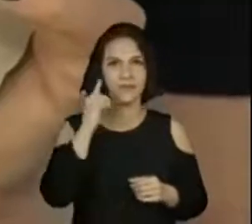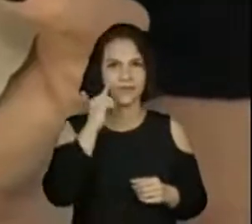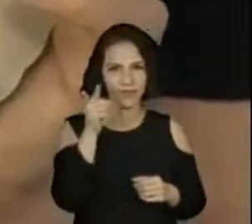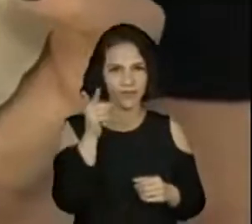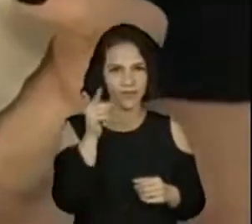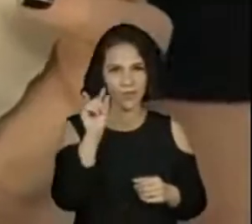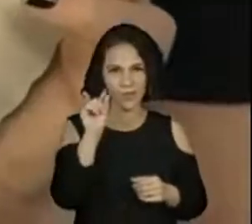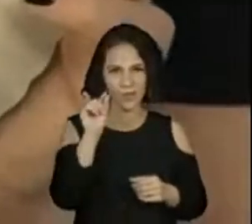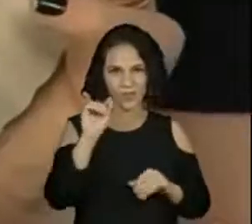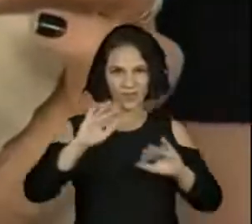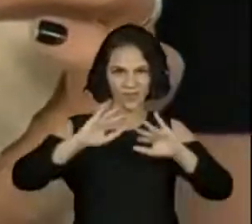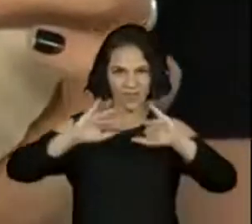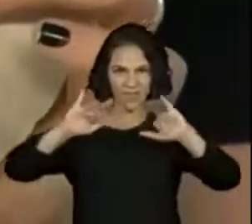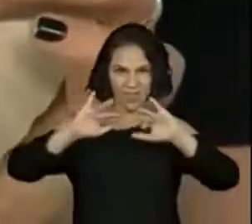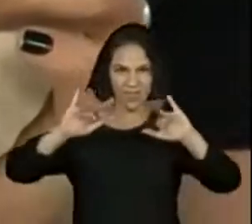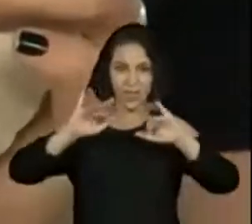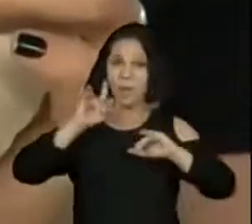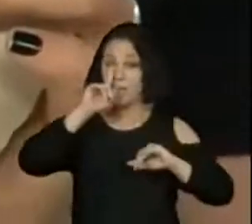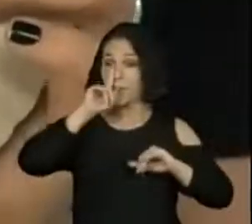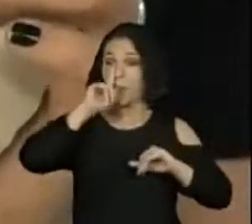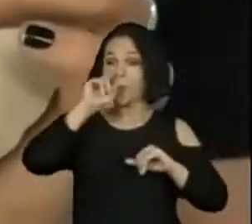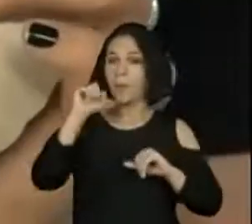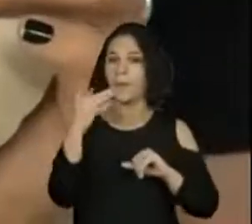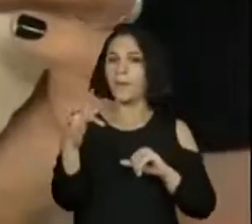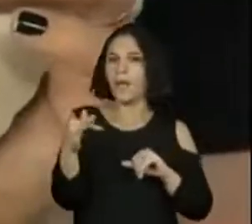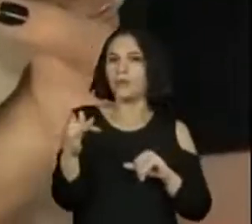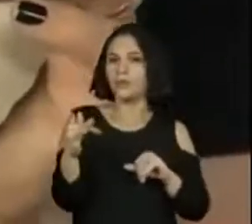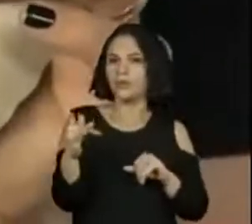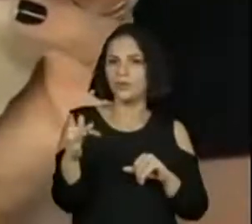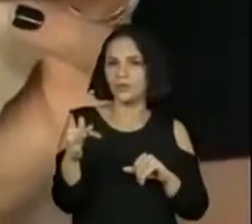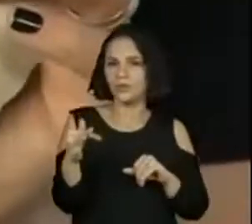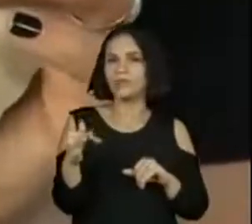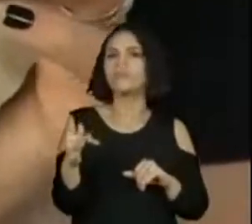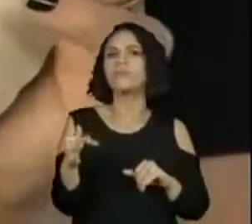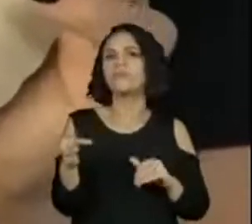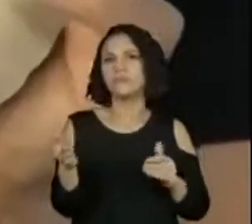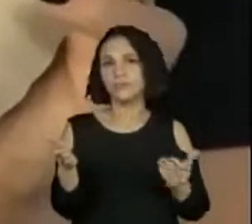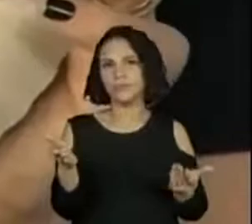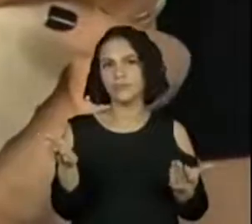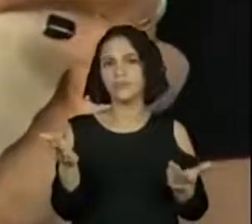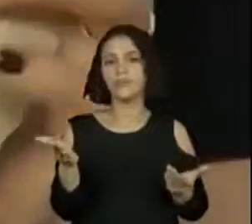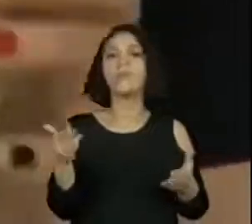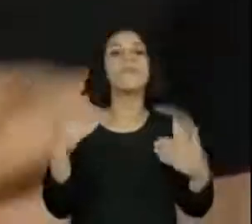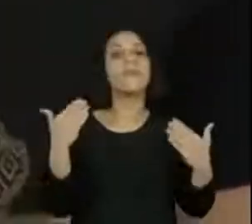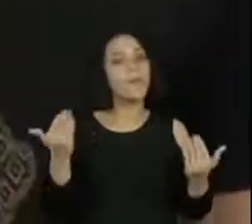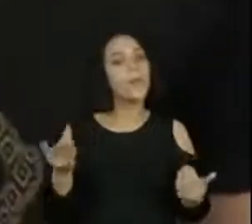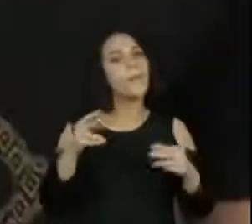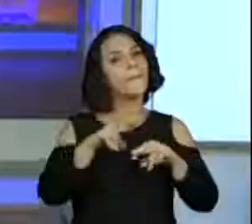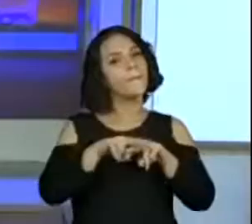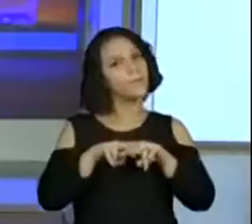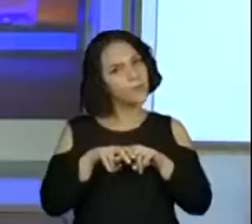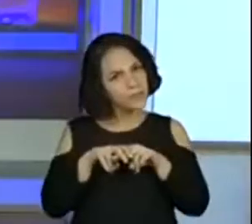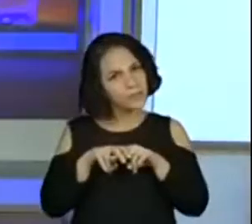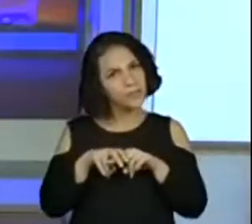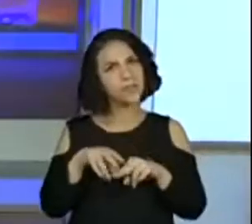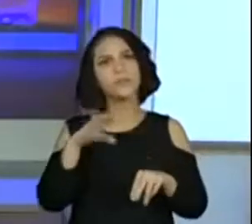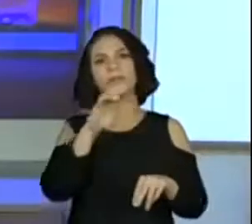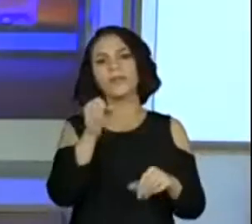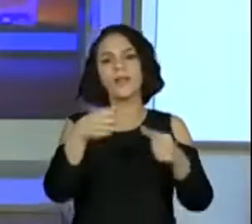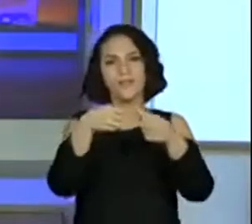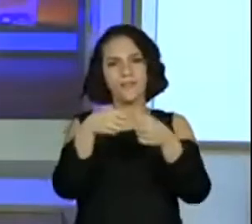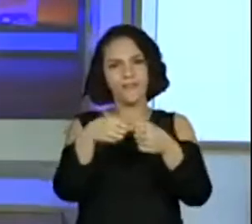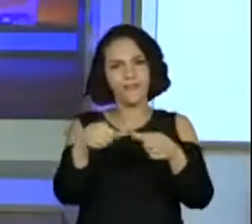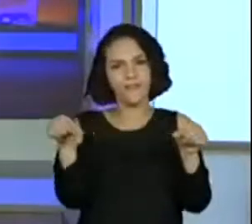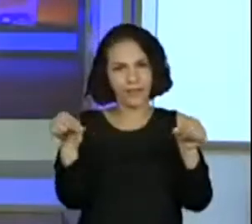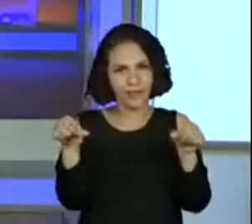meio solta assim? Isso é perigoso enganchar em alguém e machucar. Então, vocês pegam um pedacinho de